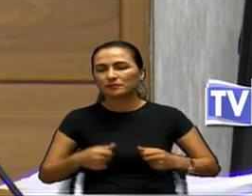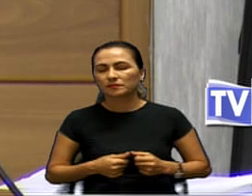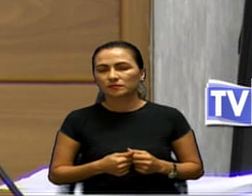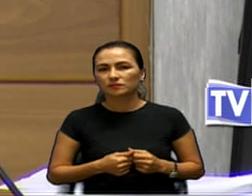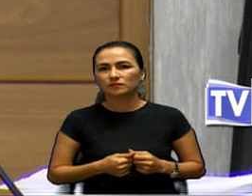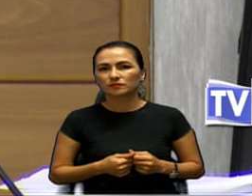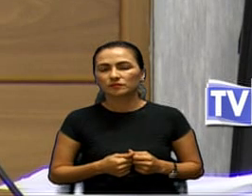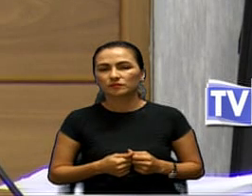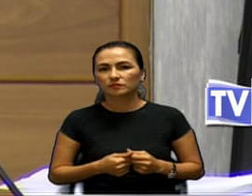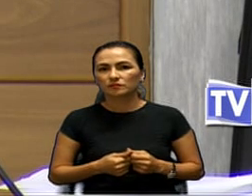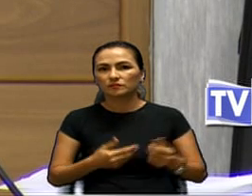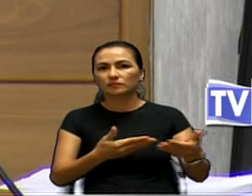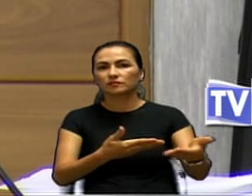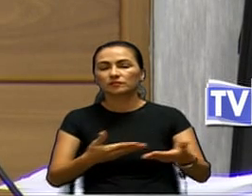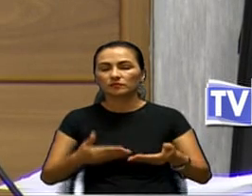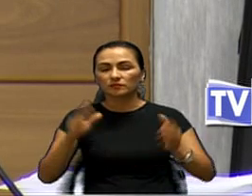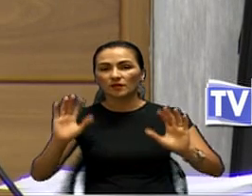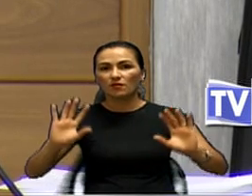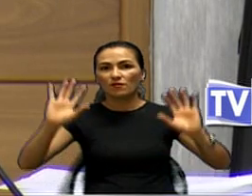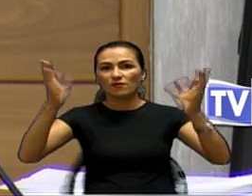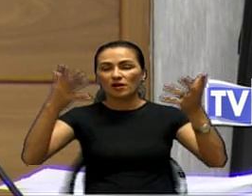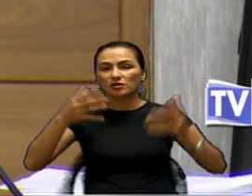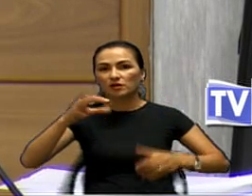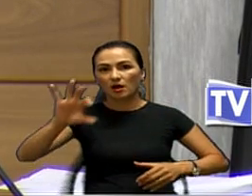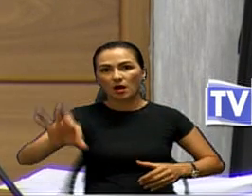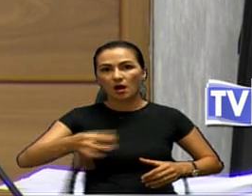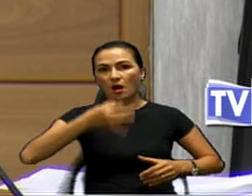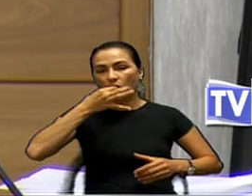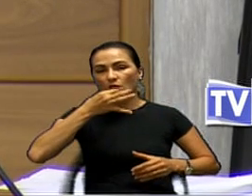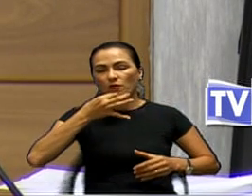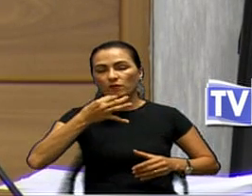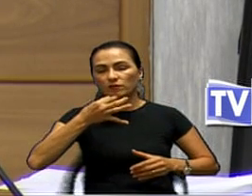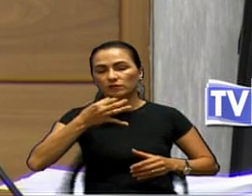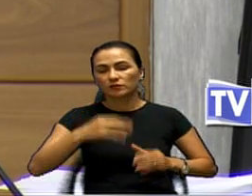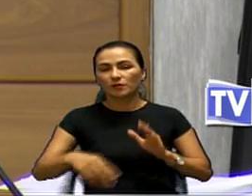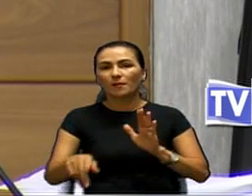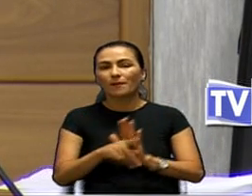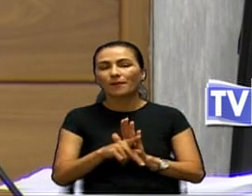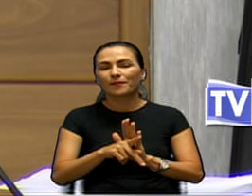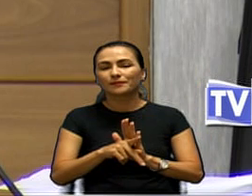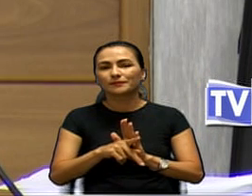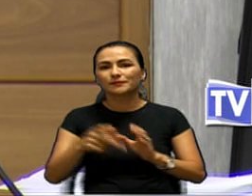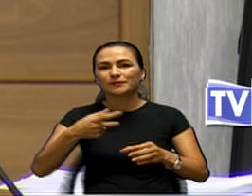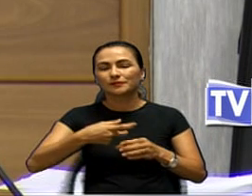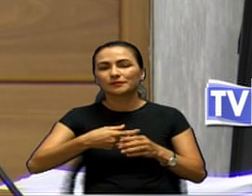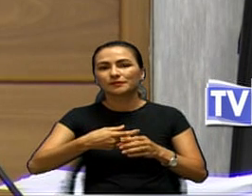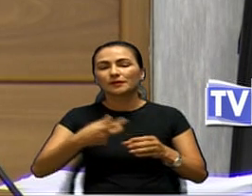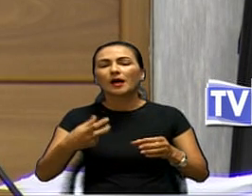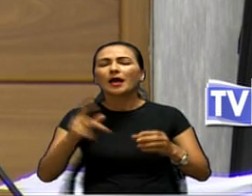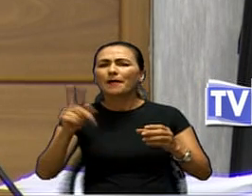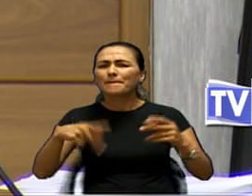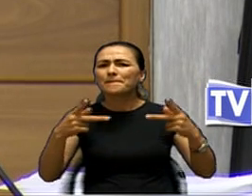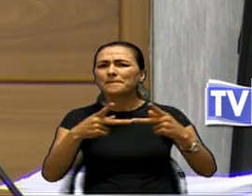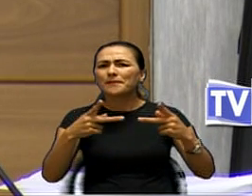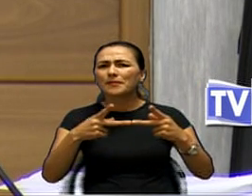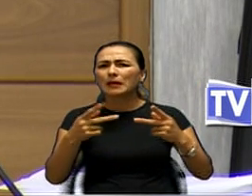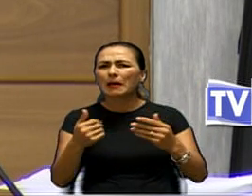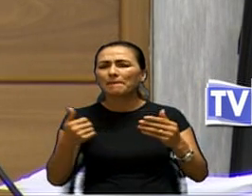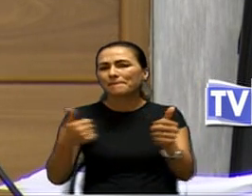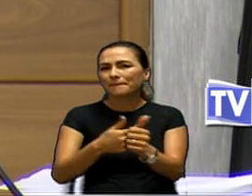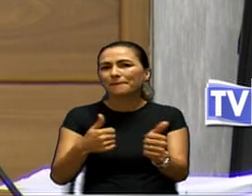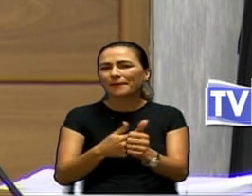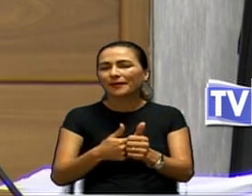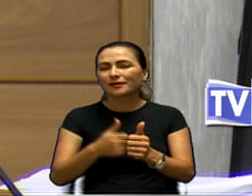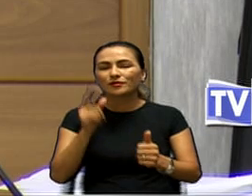abertura da 35ª Festa da Uva de São Miguel Arcanjo, São Paulo. Dia 14 de fevereiro, às 20